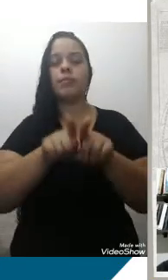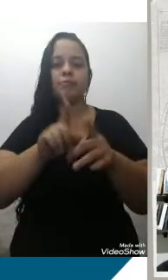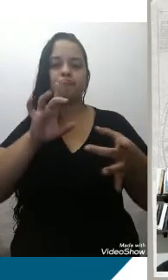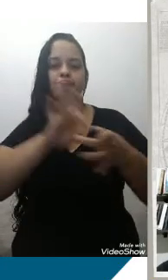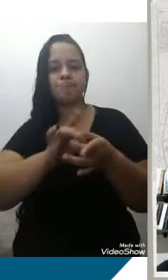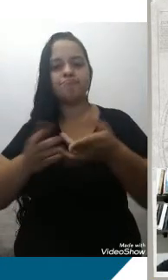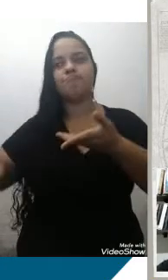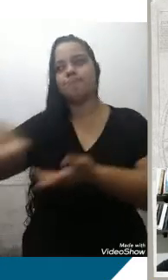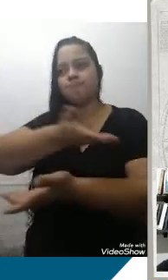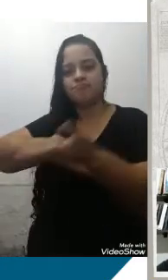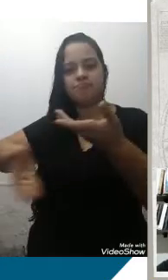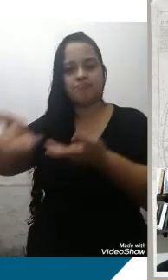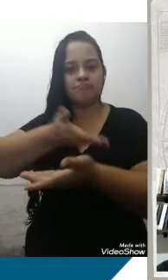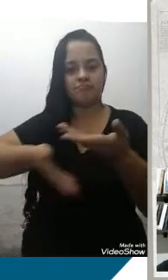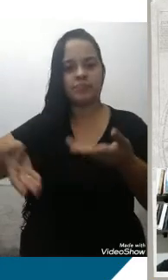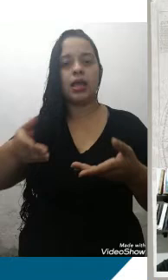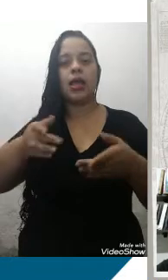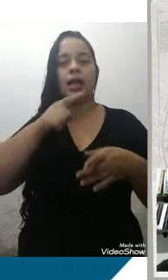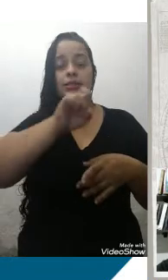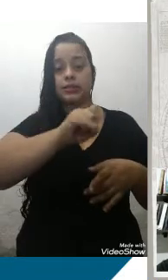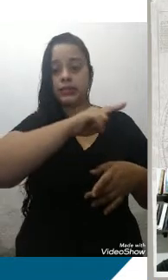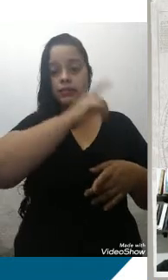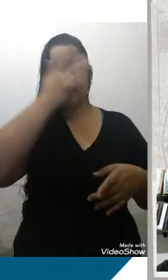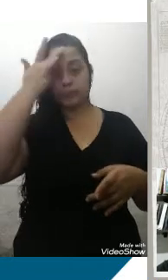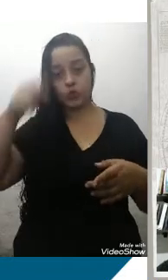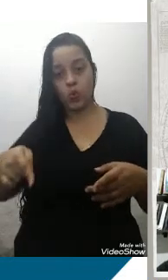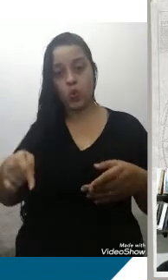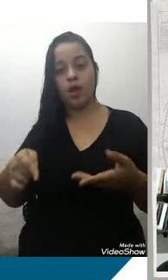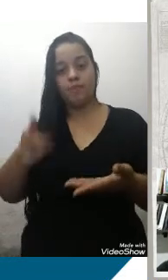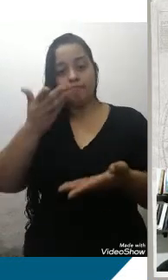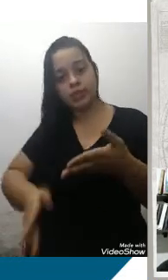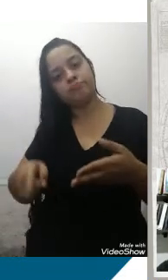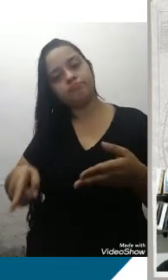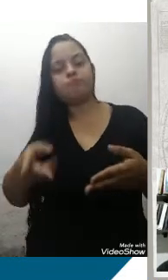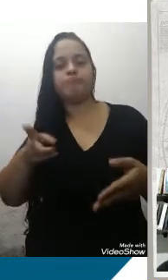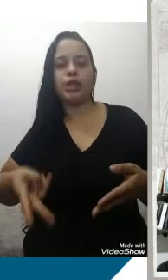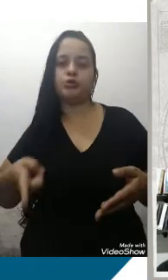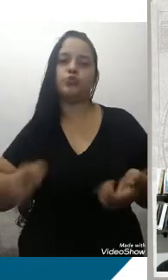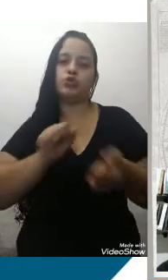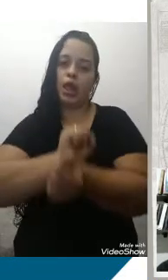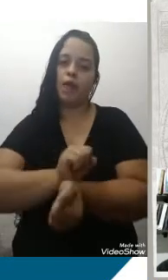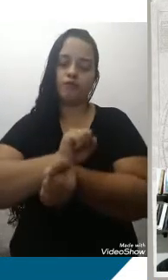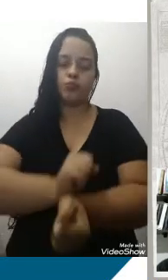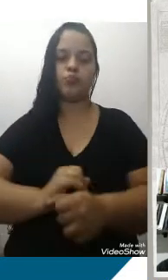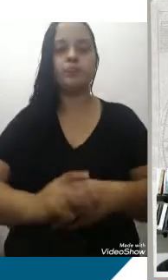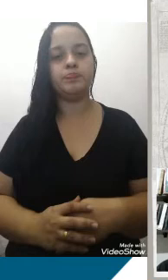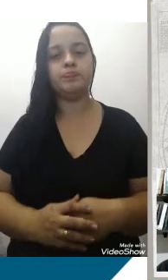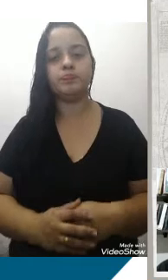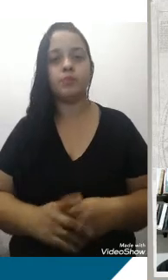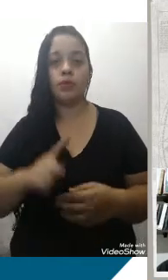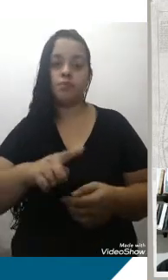expansão derrotaram seus inimigos e esses inimigos eram transformados como escravizados,